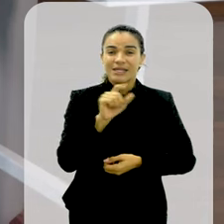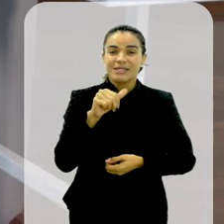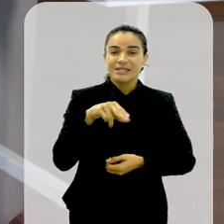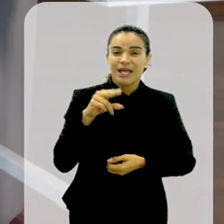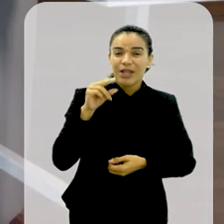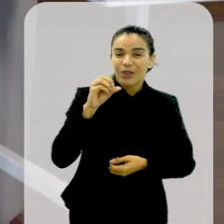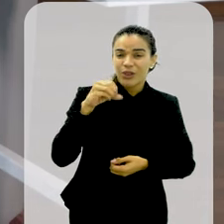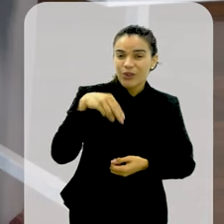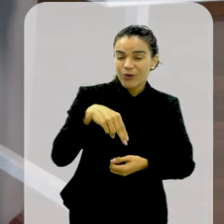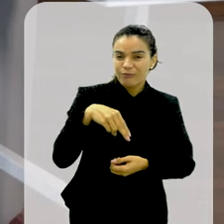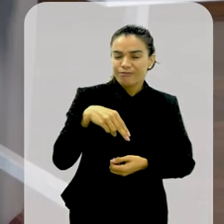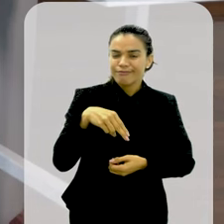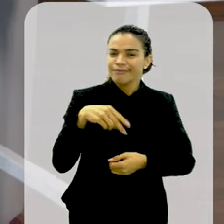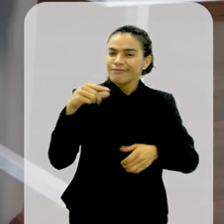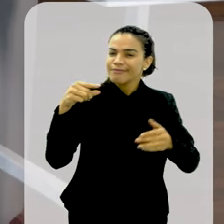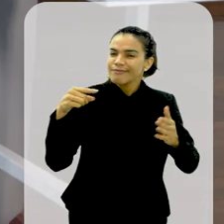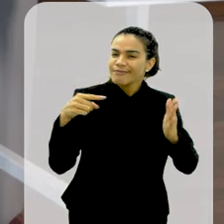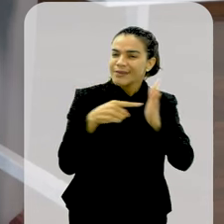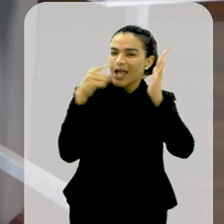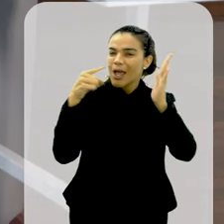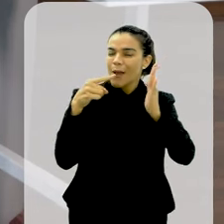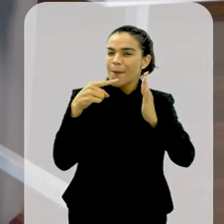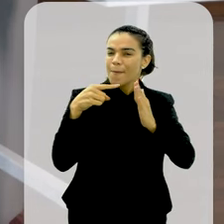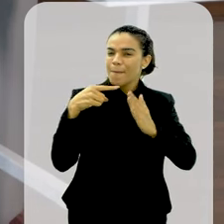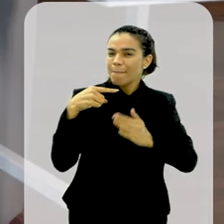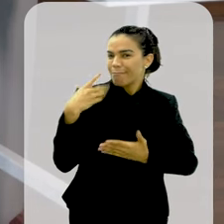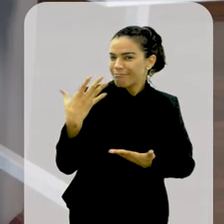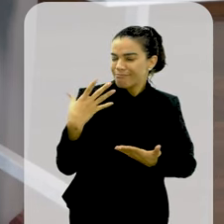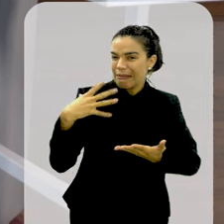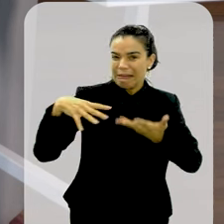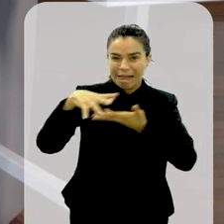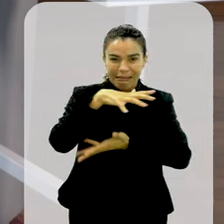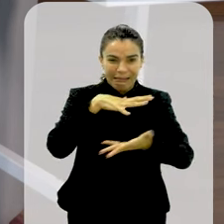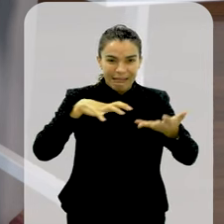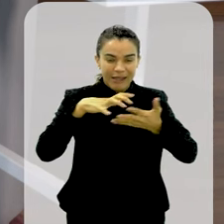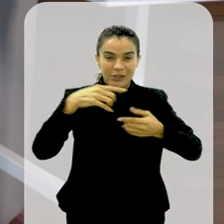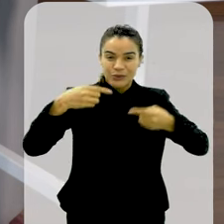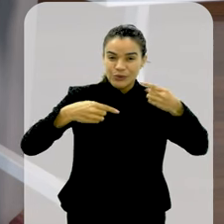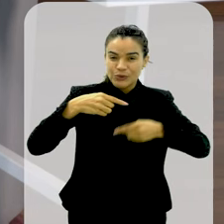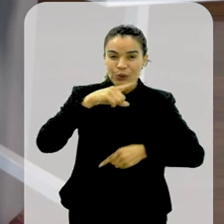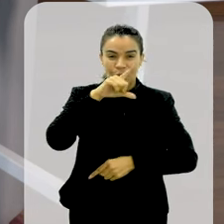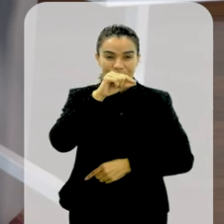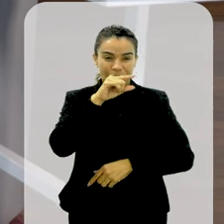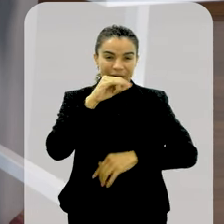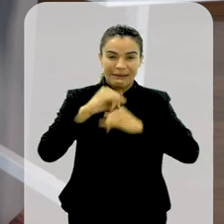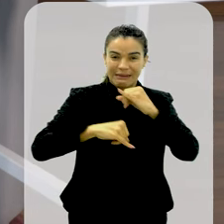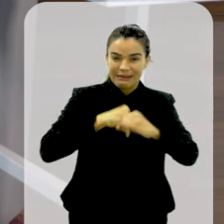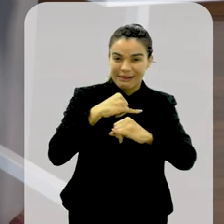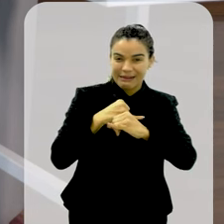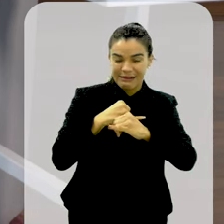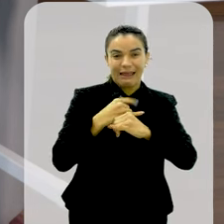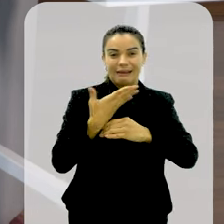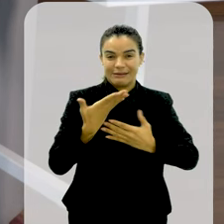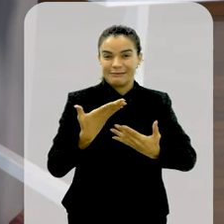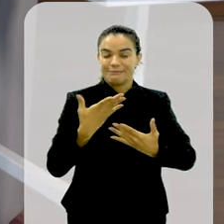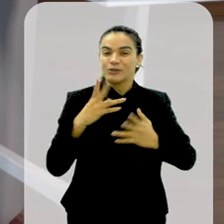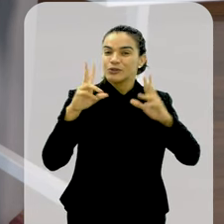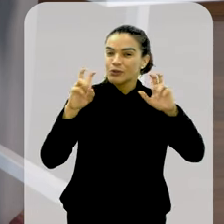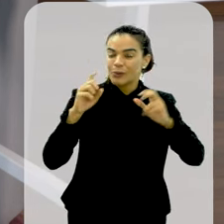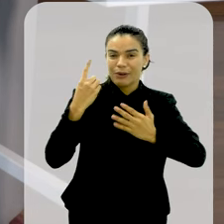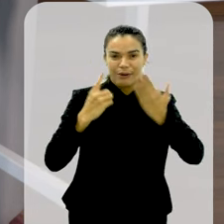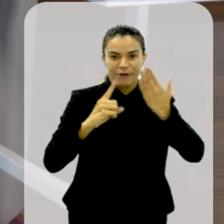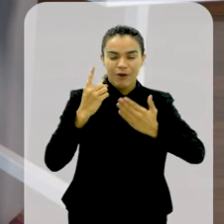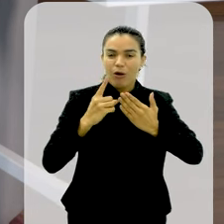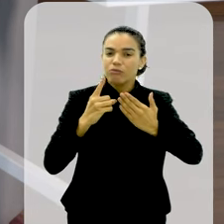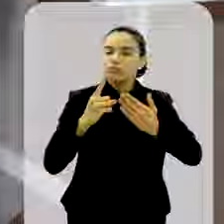Zanon, eu queria tocar num assunto que virou polêmica e virou discussão em Twitter, internet, né? Essa grande bolha que o